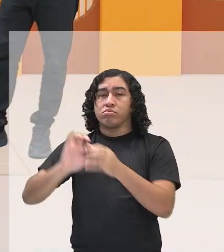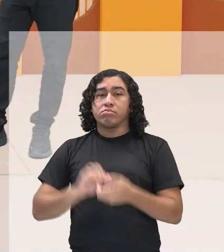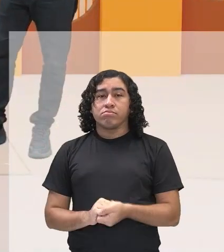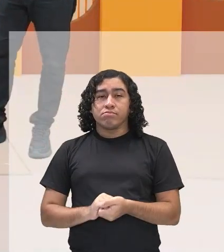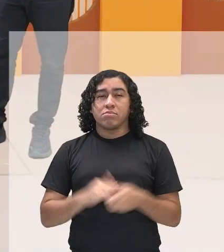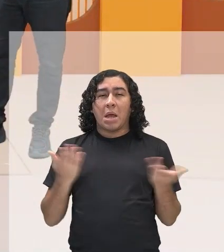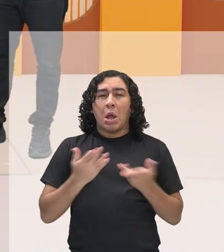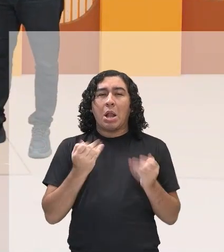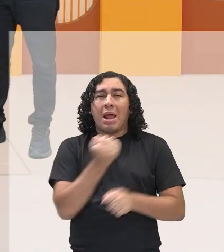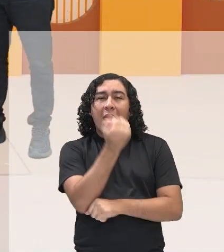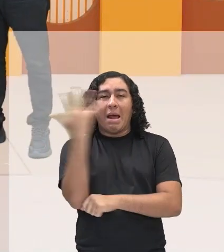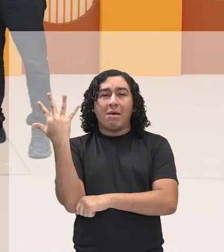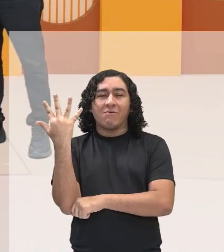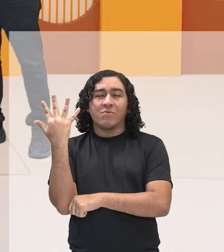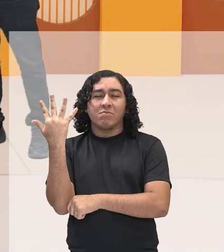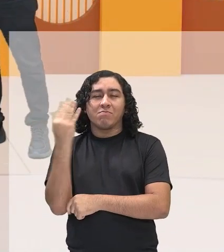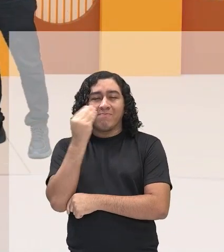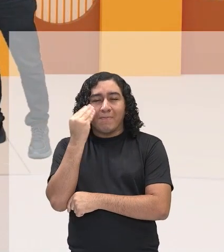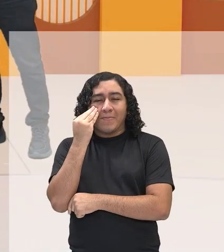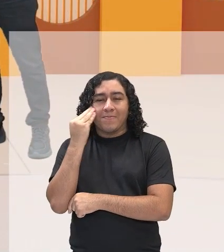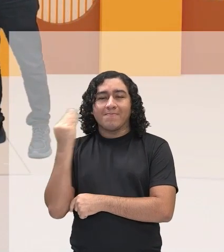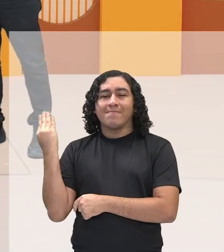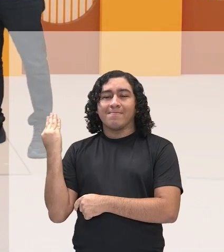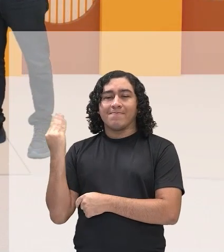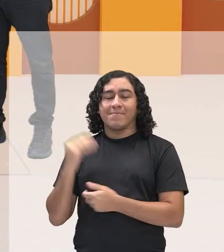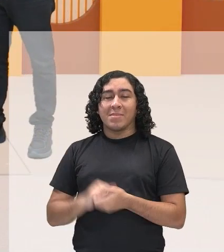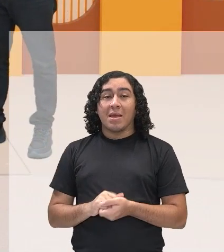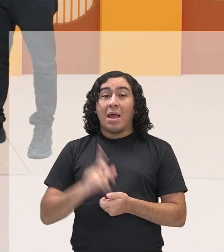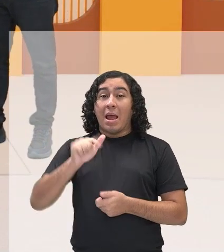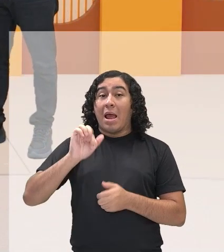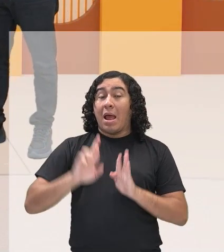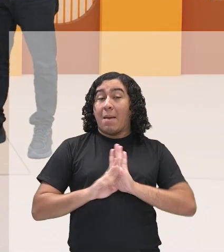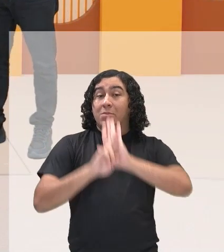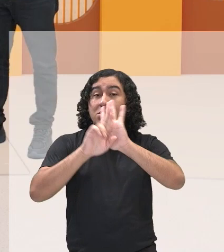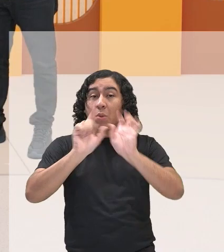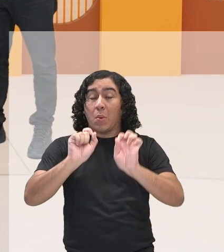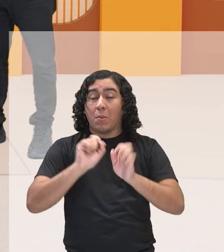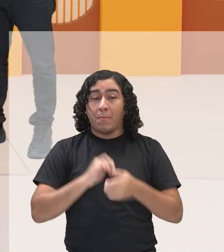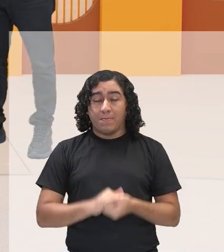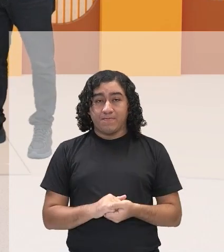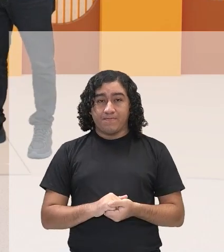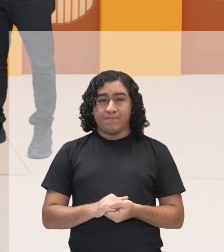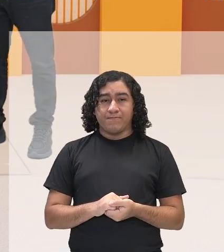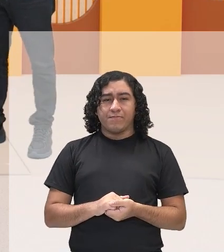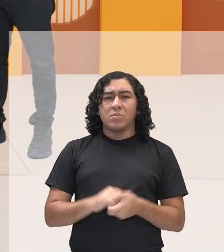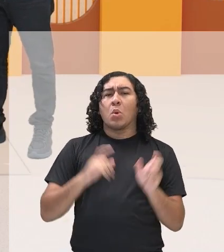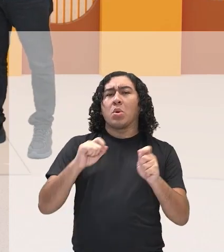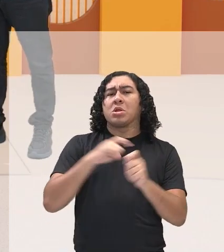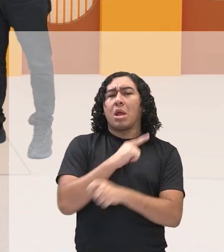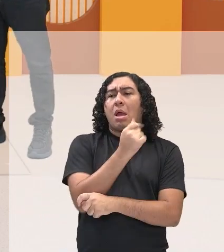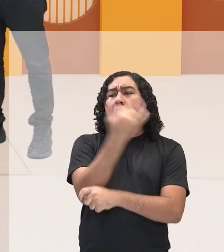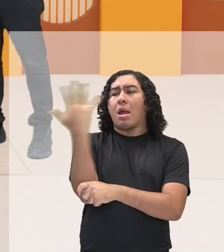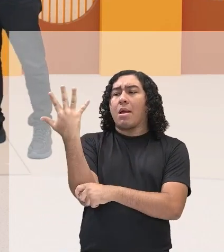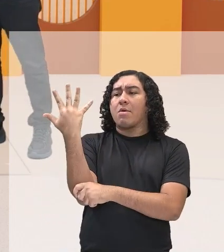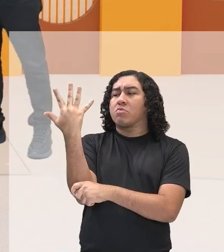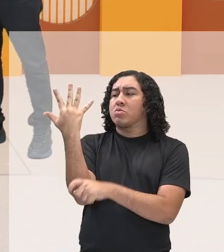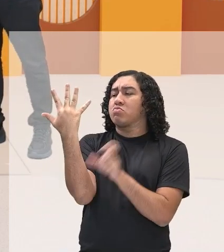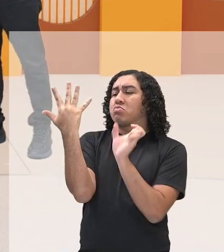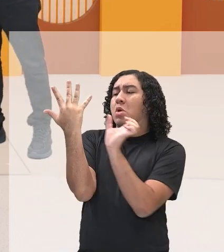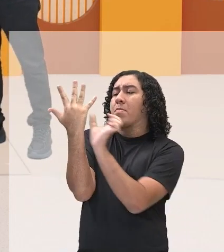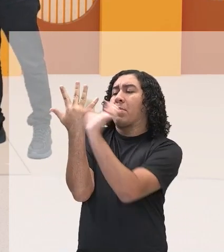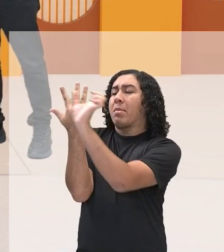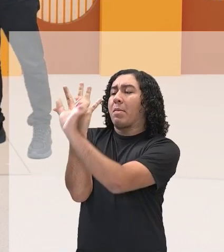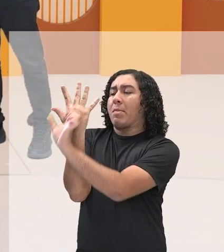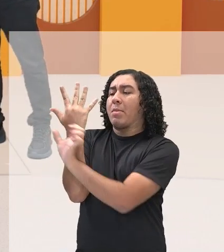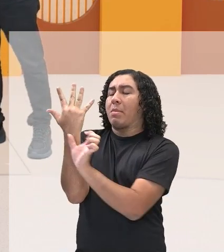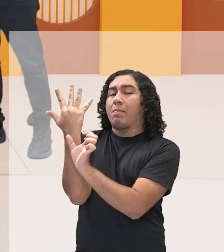né? Essa árvore, ela representa um pouco, vocês, né? O que tem uma árvore? O que compõe uma árvore? A